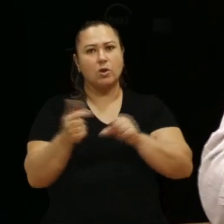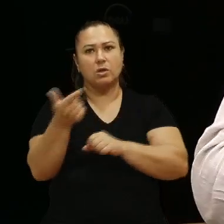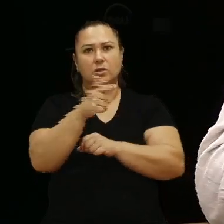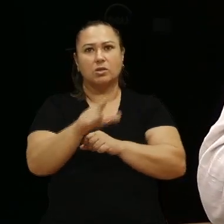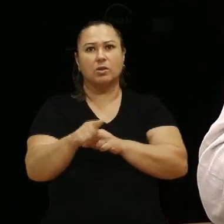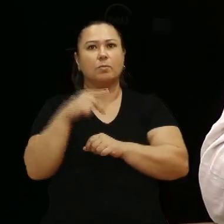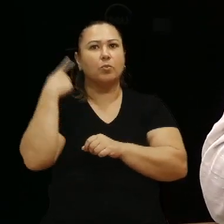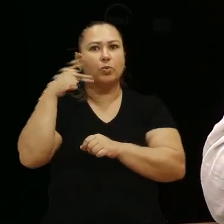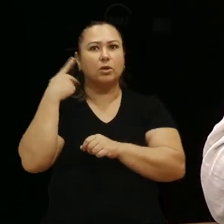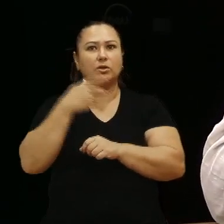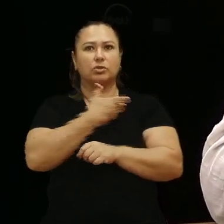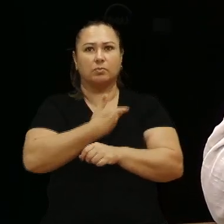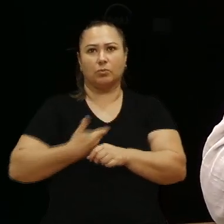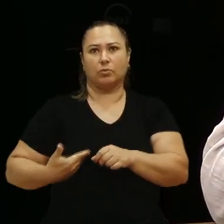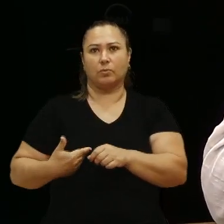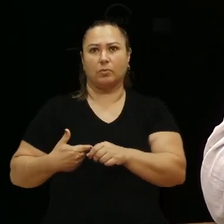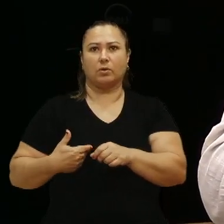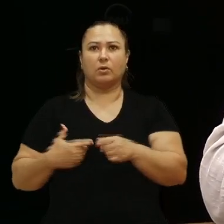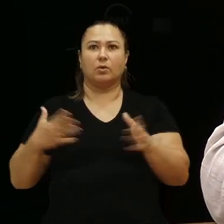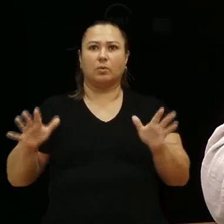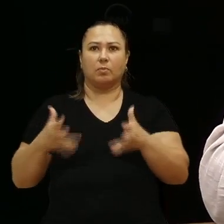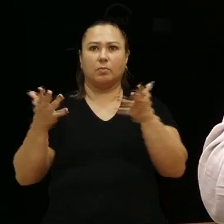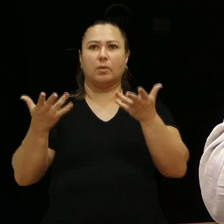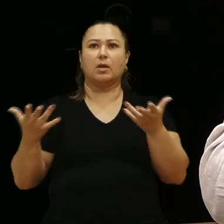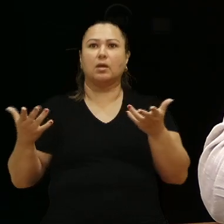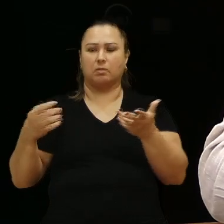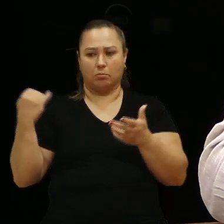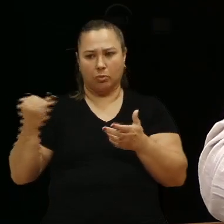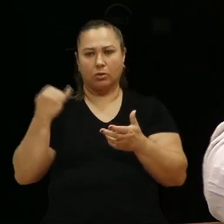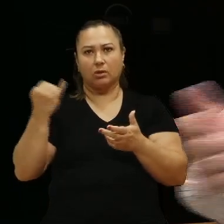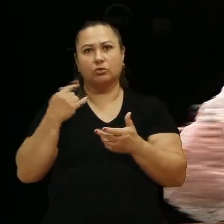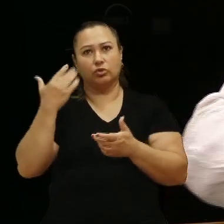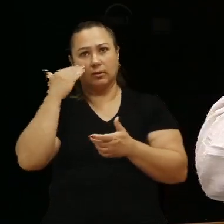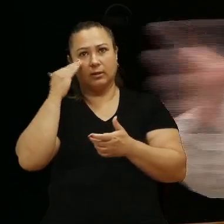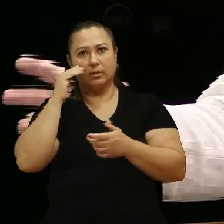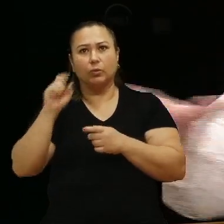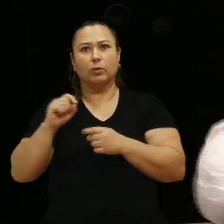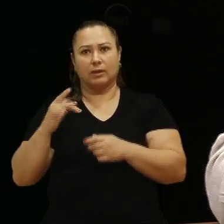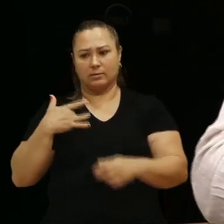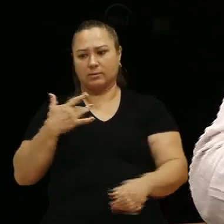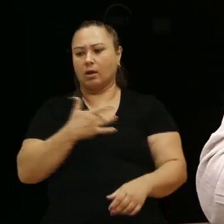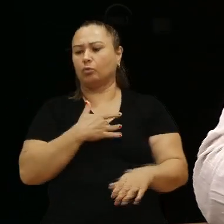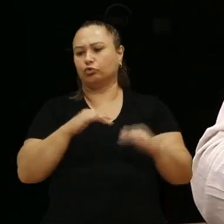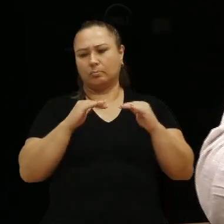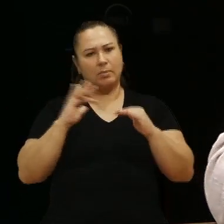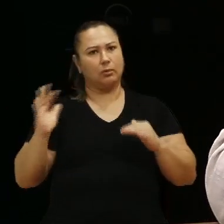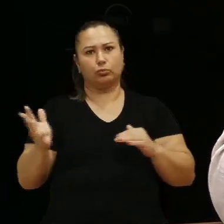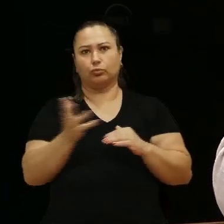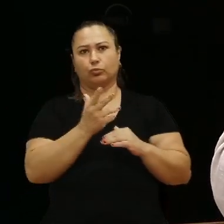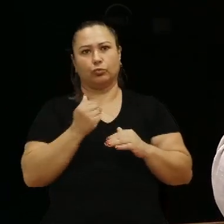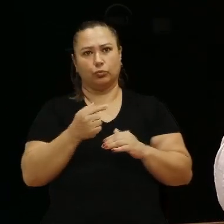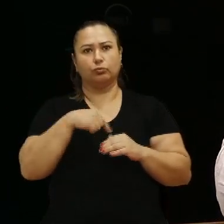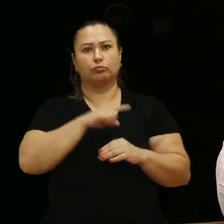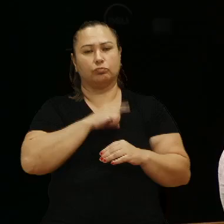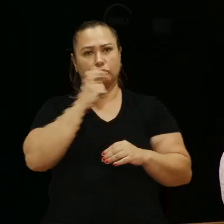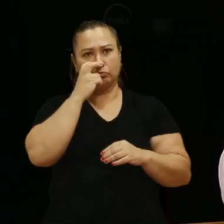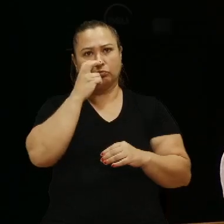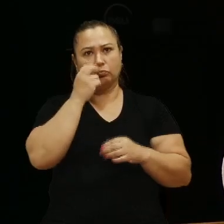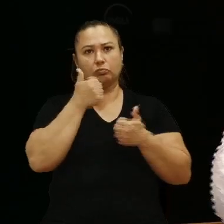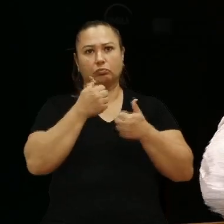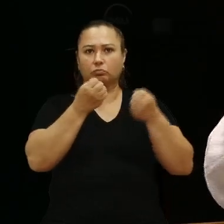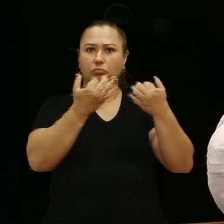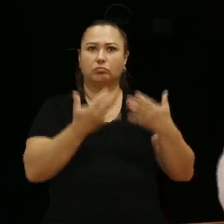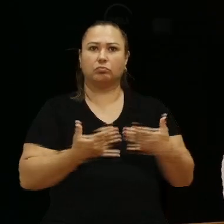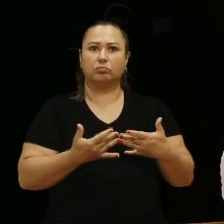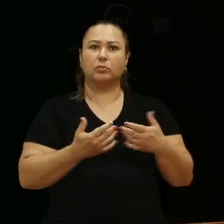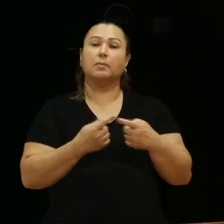política pública de saúde do nosso município, promovendo uma inclusão importante, por entender que a saúde deve ser linear, e a senhora bem exemplifica isso na